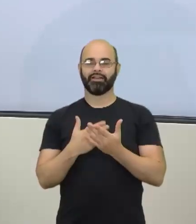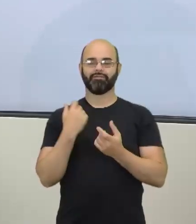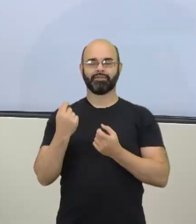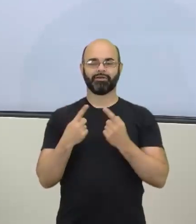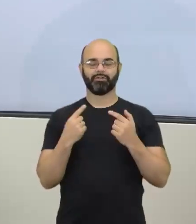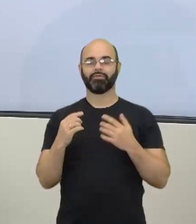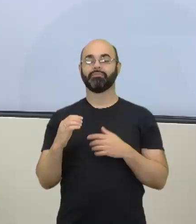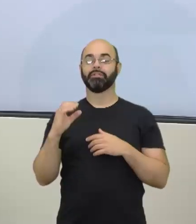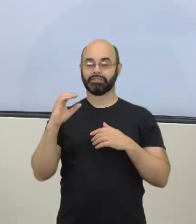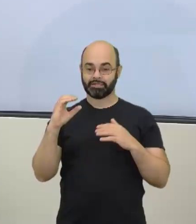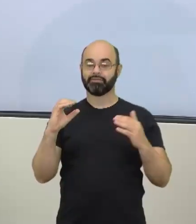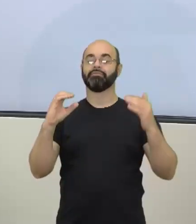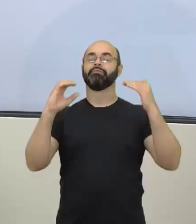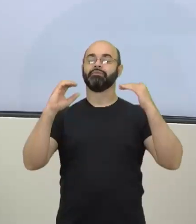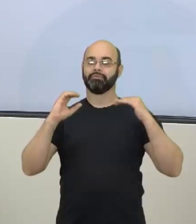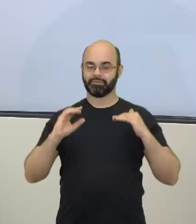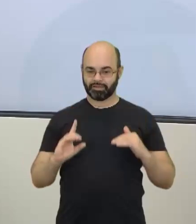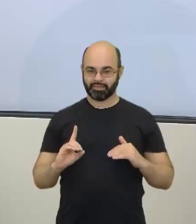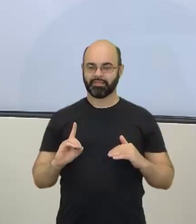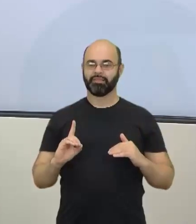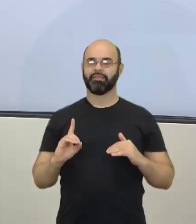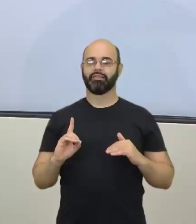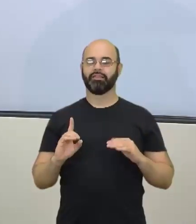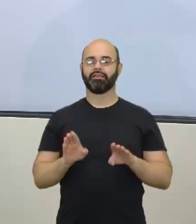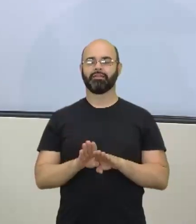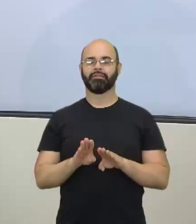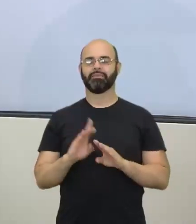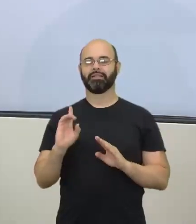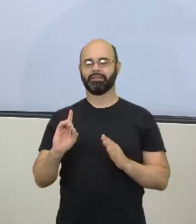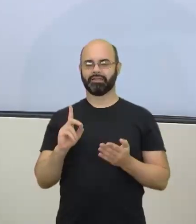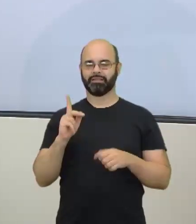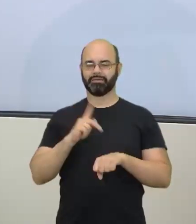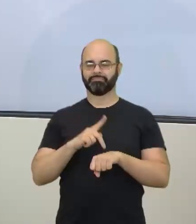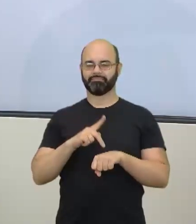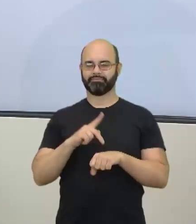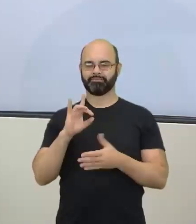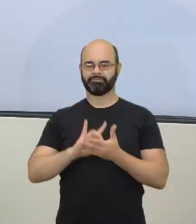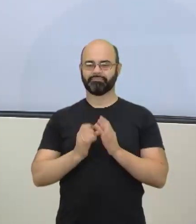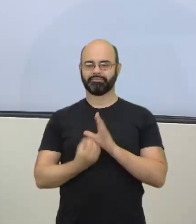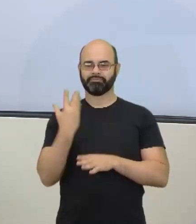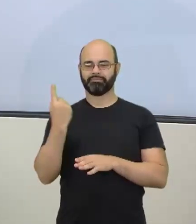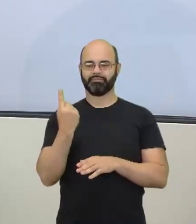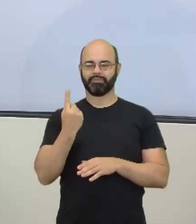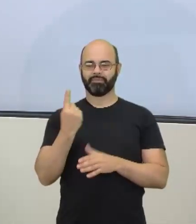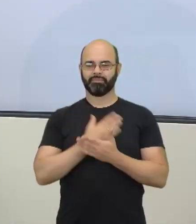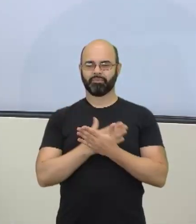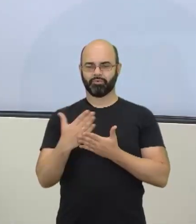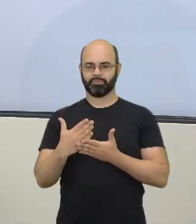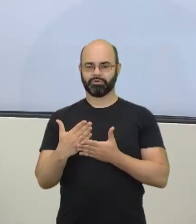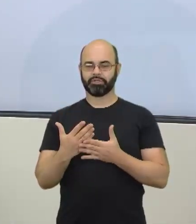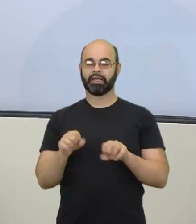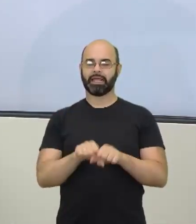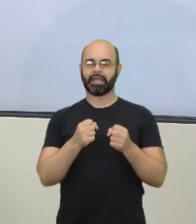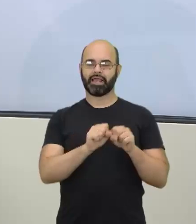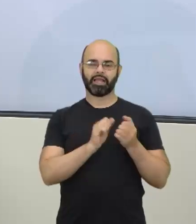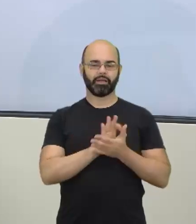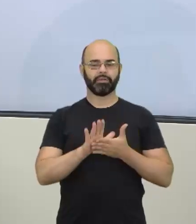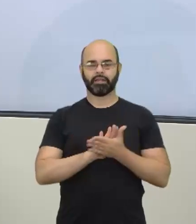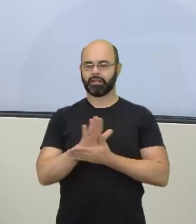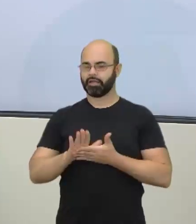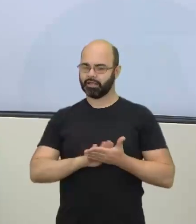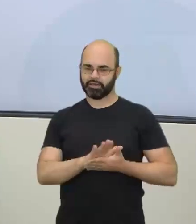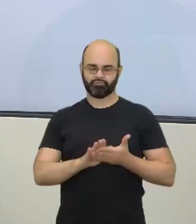aí, mostram o D como sendo a rocha matriz, né, sem nenhuma fragmentação, tá certo? Ela no